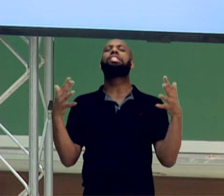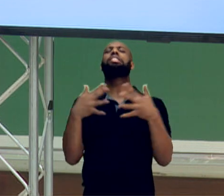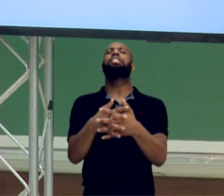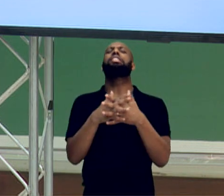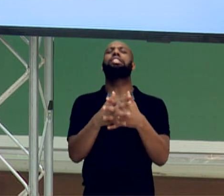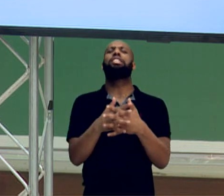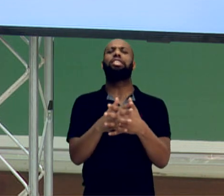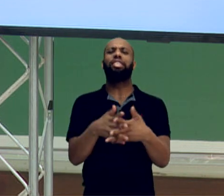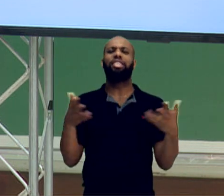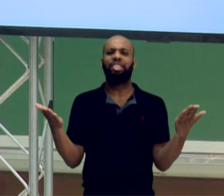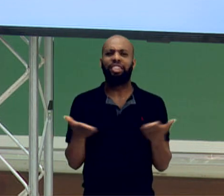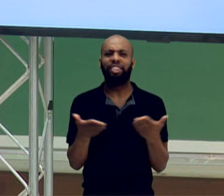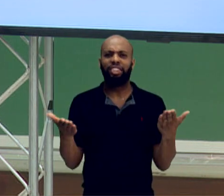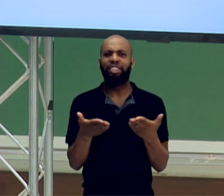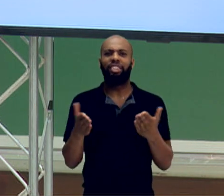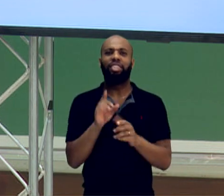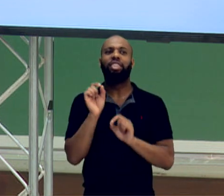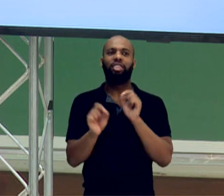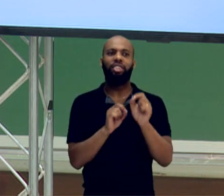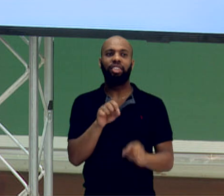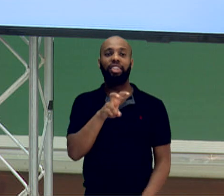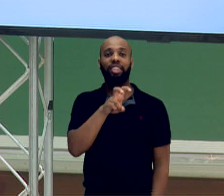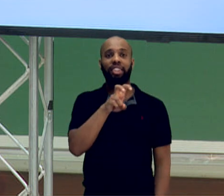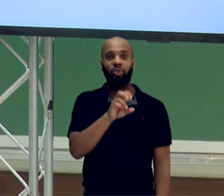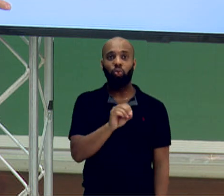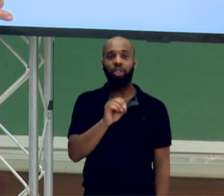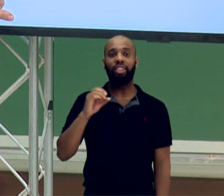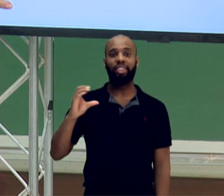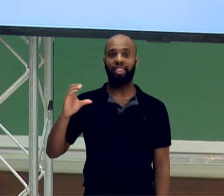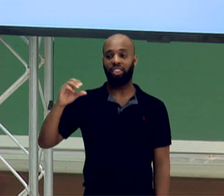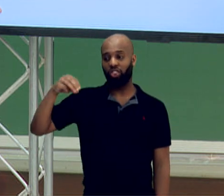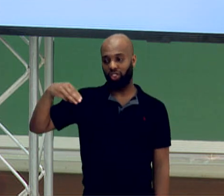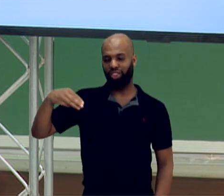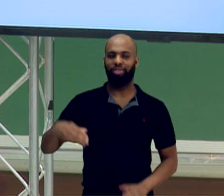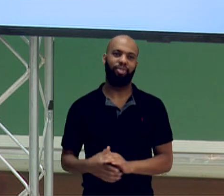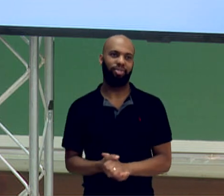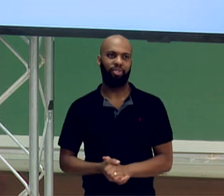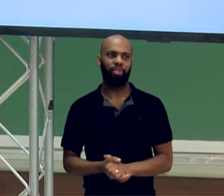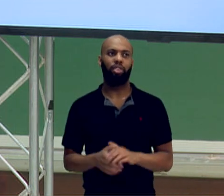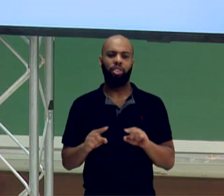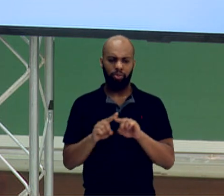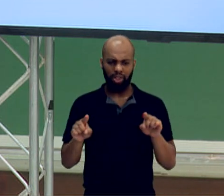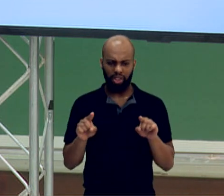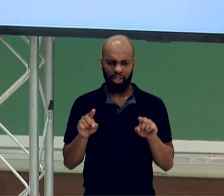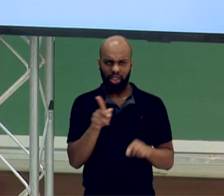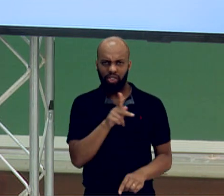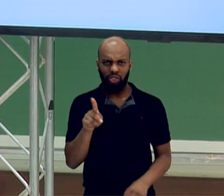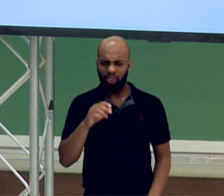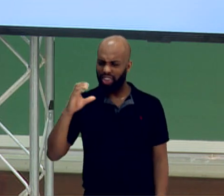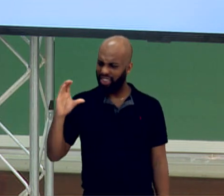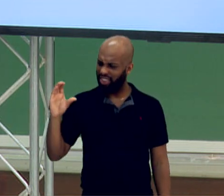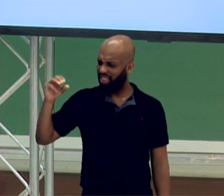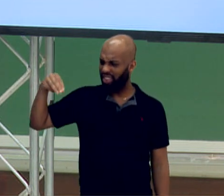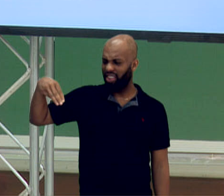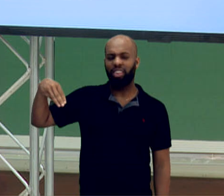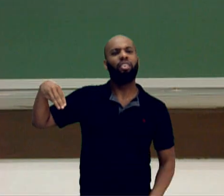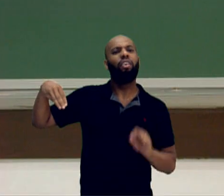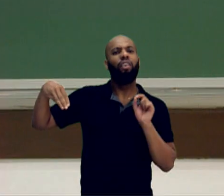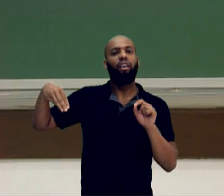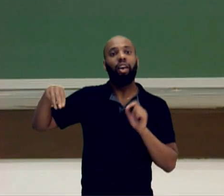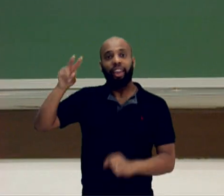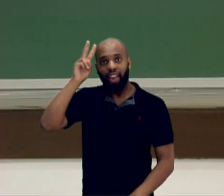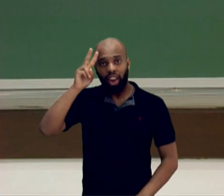10 vai dar 1 metro? Isso mesmo. Muito bem, vocês têm o metro de vocês. 10